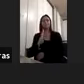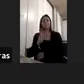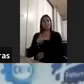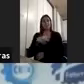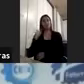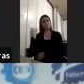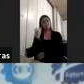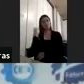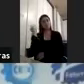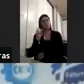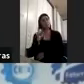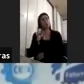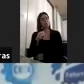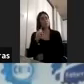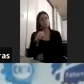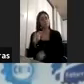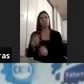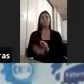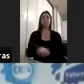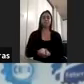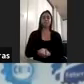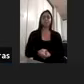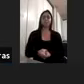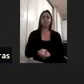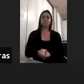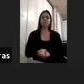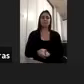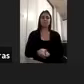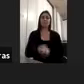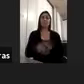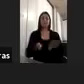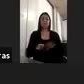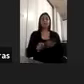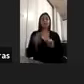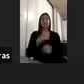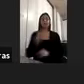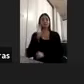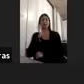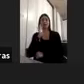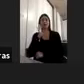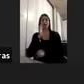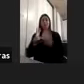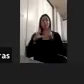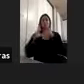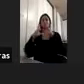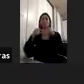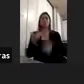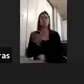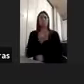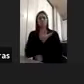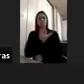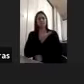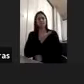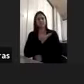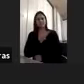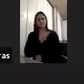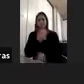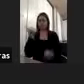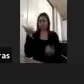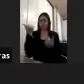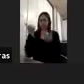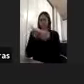bem junto. Isso, e o legal, assim, é que os amigos estão dando apoio, assim, os vizinhos, os familiares,